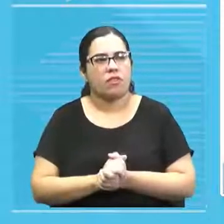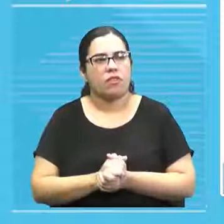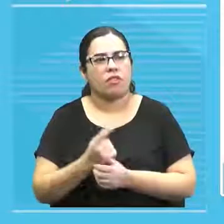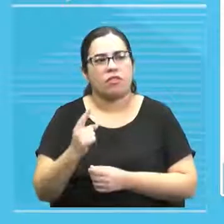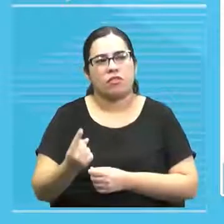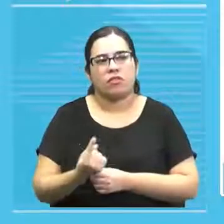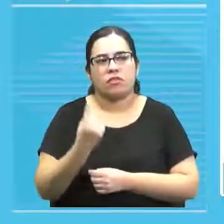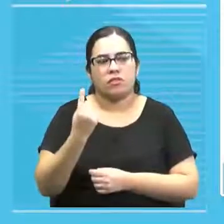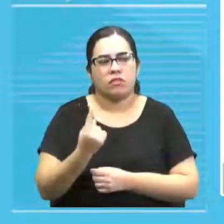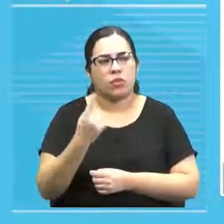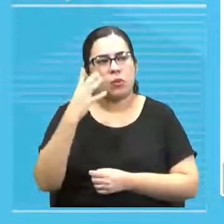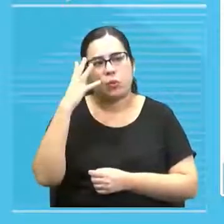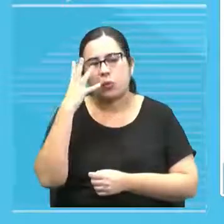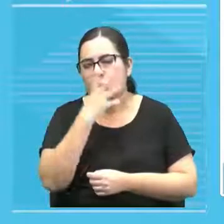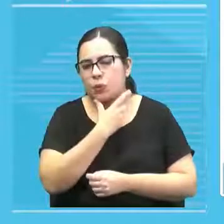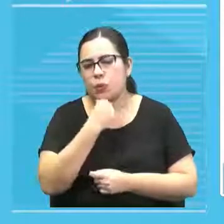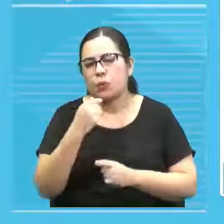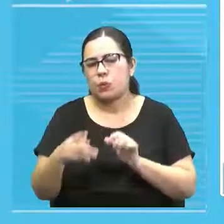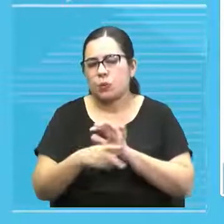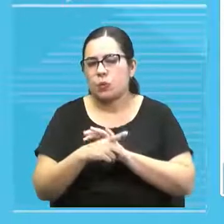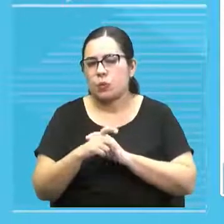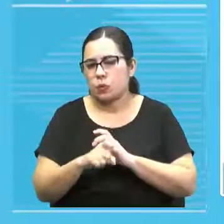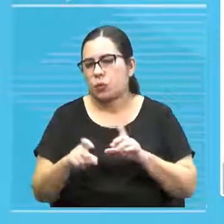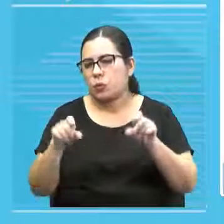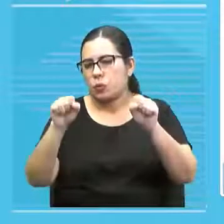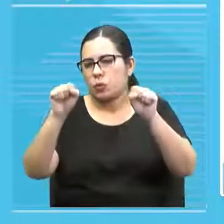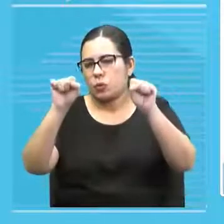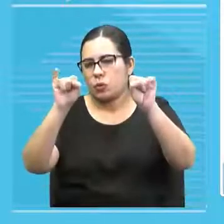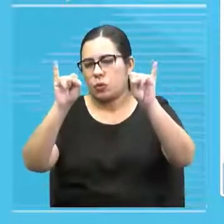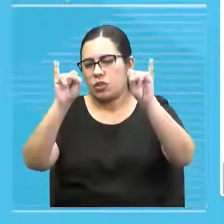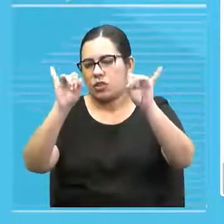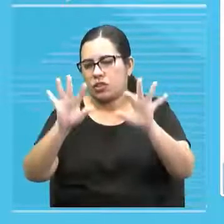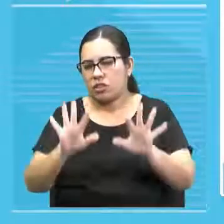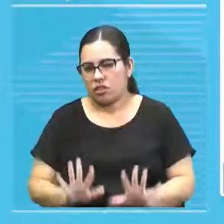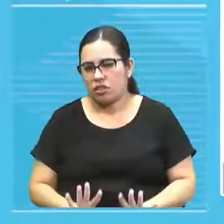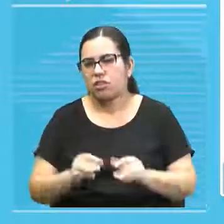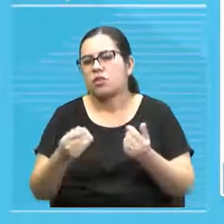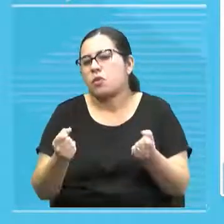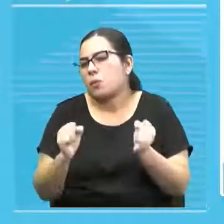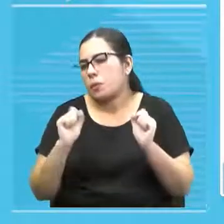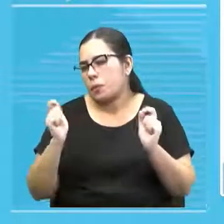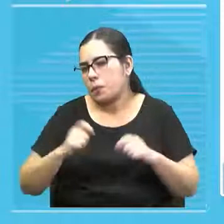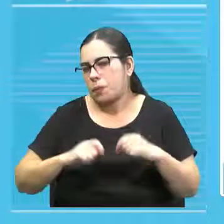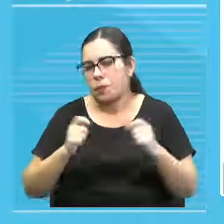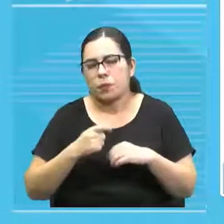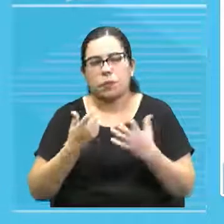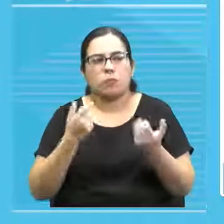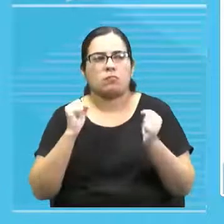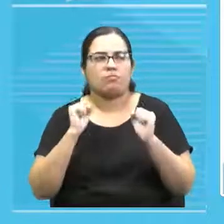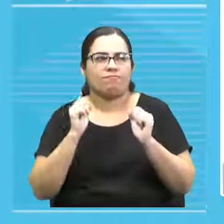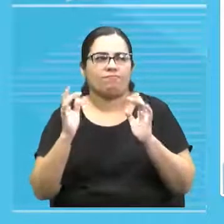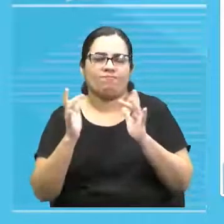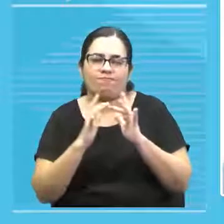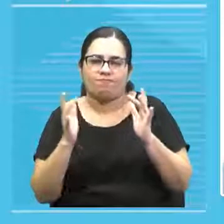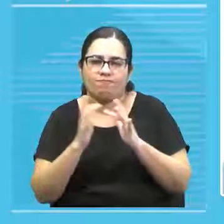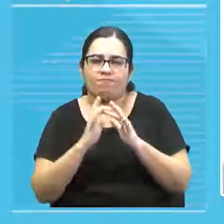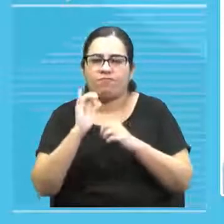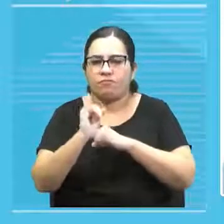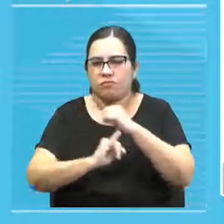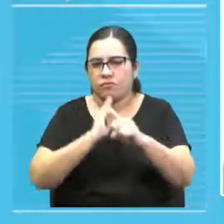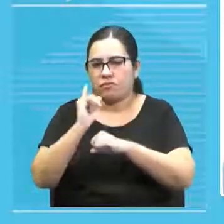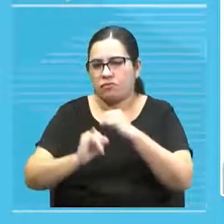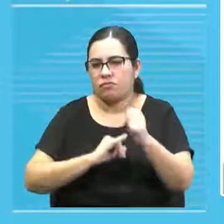um bonito laboratório de informática onde as pessoas a galera aí pode estar se conecta na internet